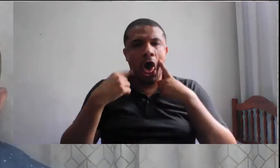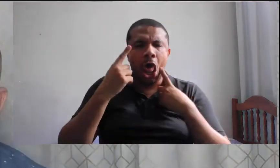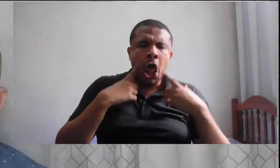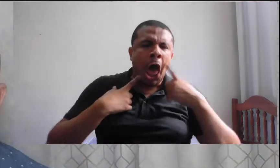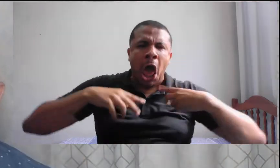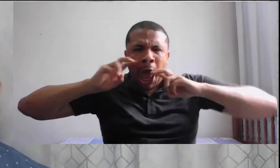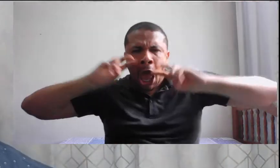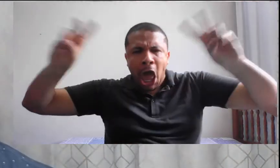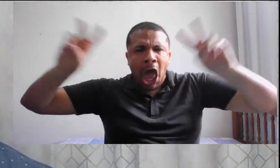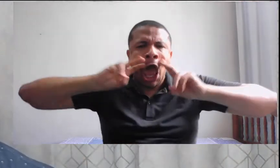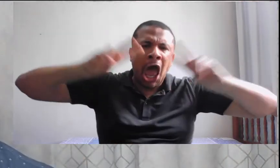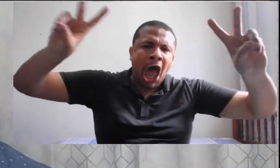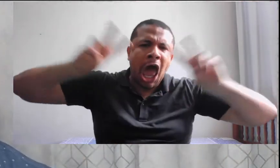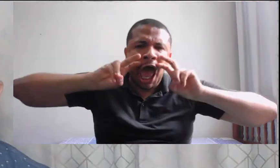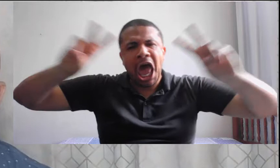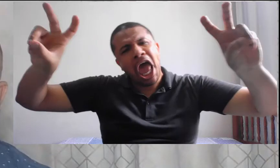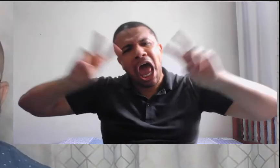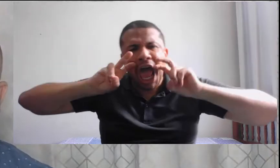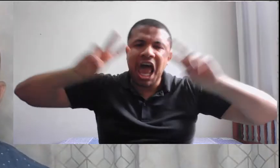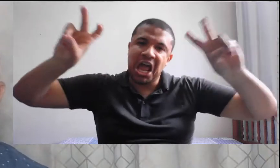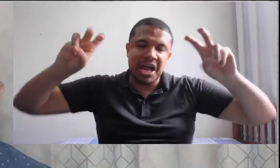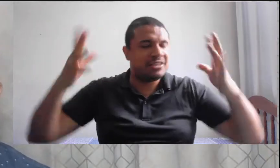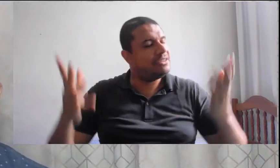aquele escândalo.